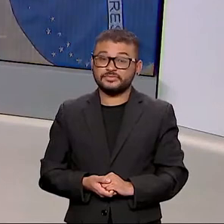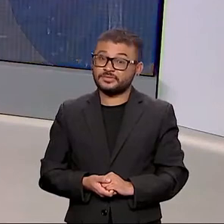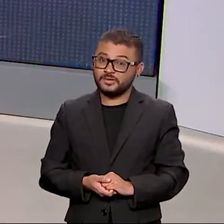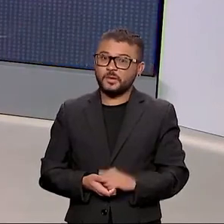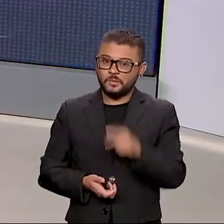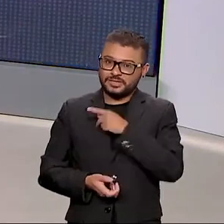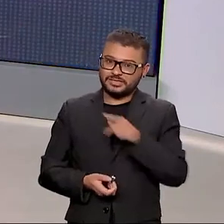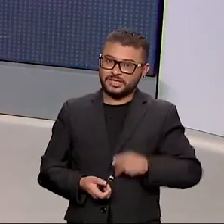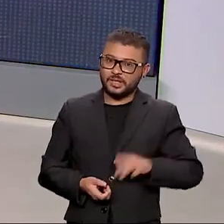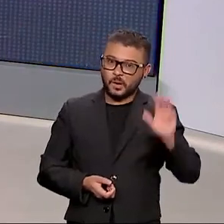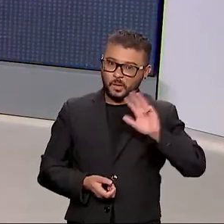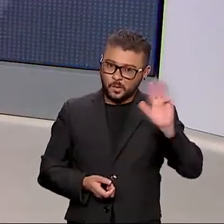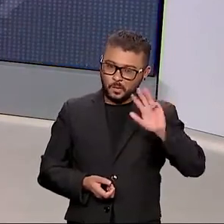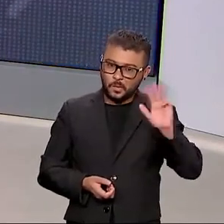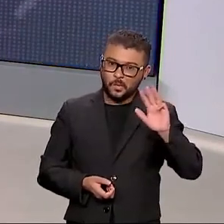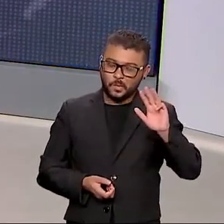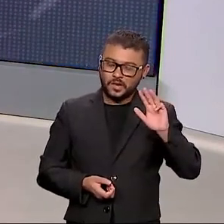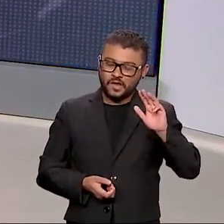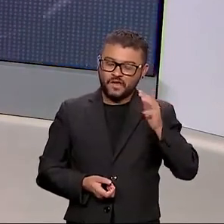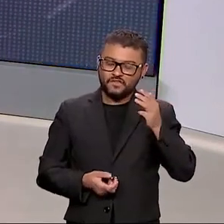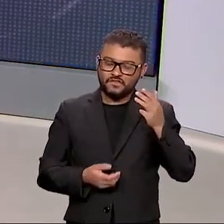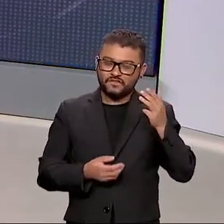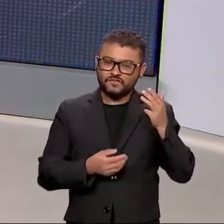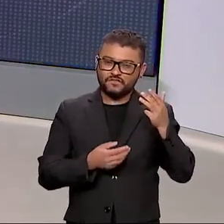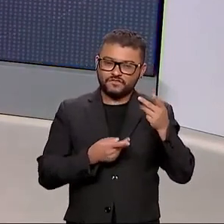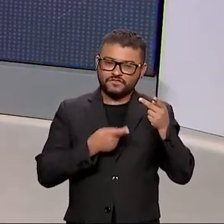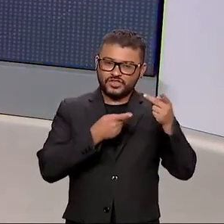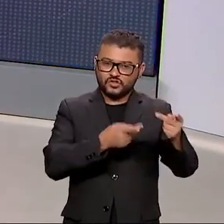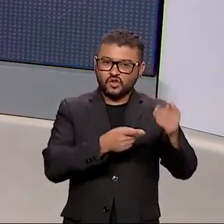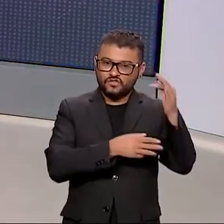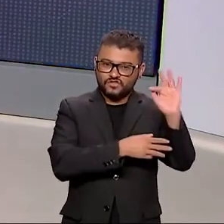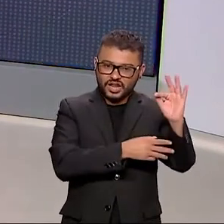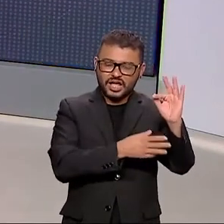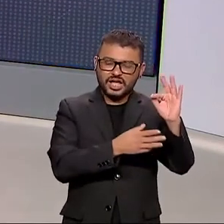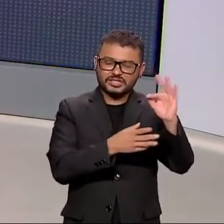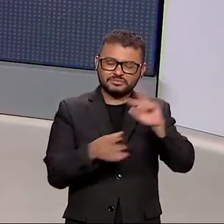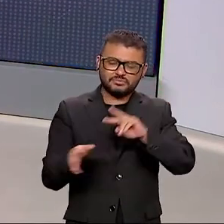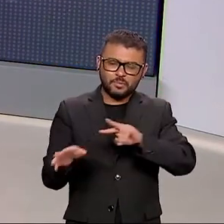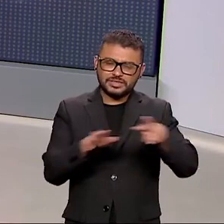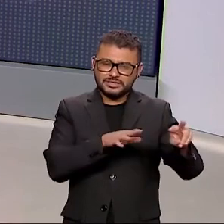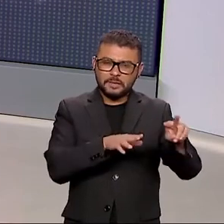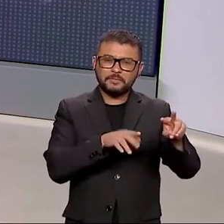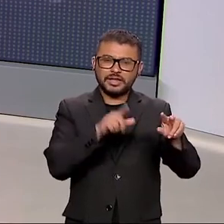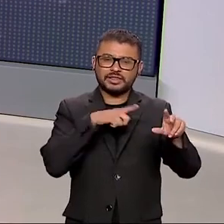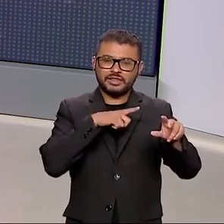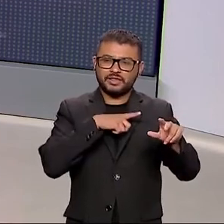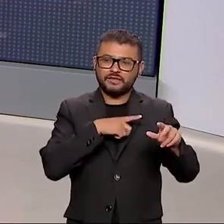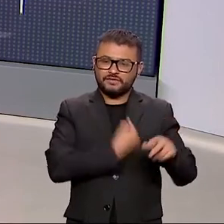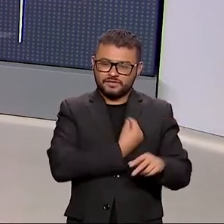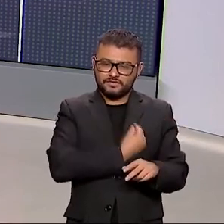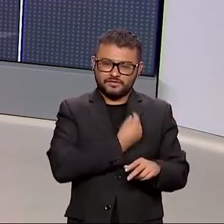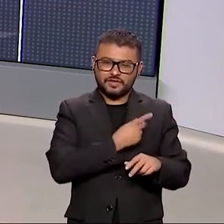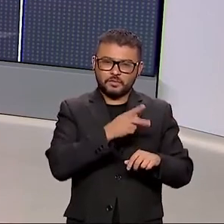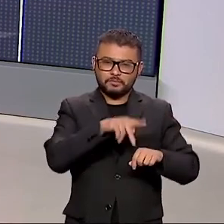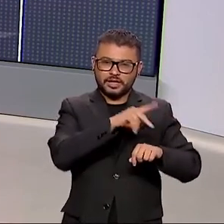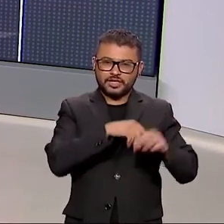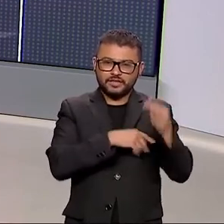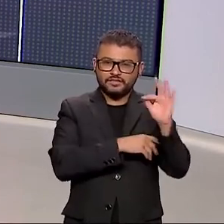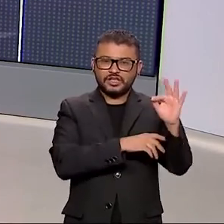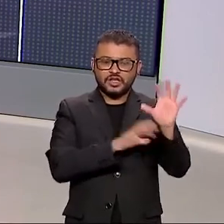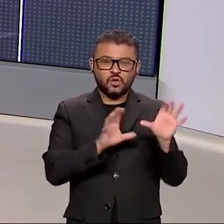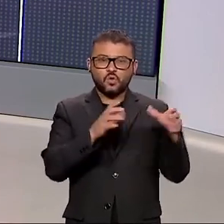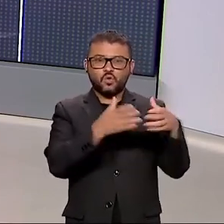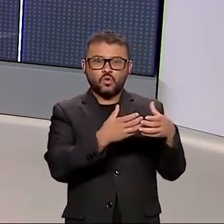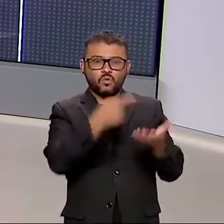O presidente Lula cumpriu a agenda oficial na França na quinta e sexta-feira dessa semana. Durante a estadia no país, Lula participou da